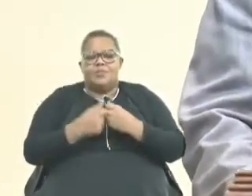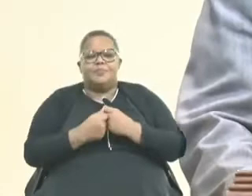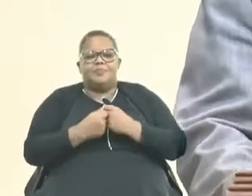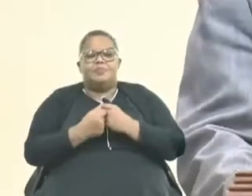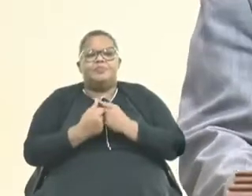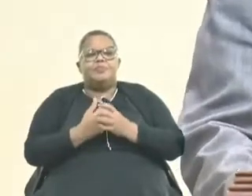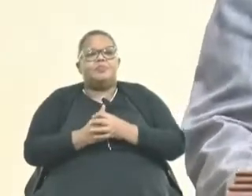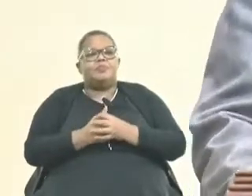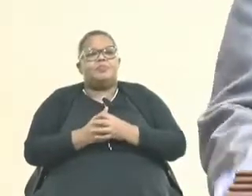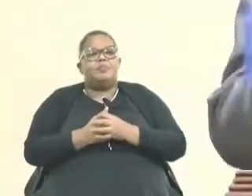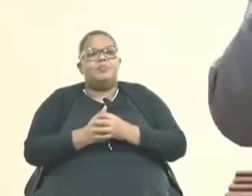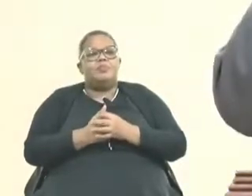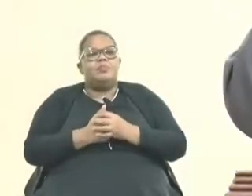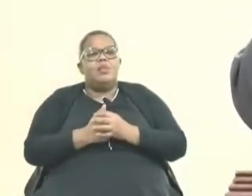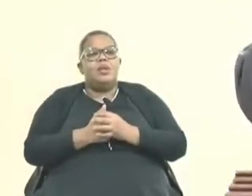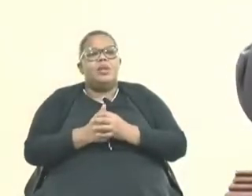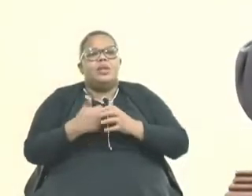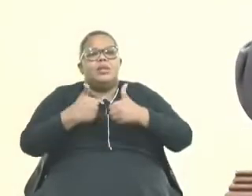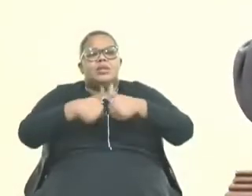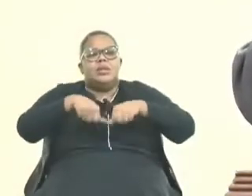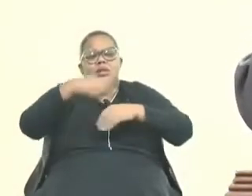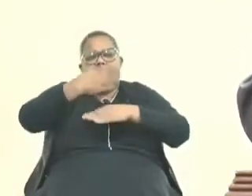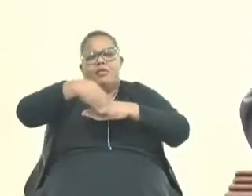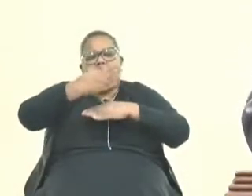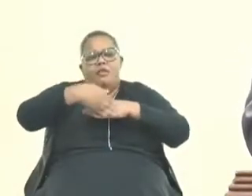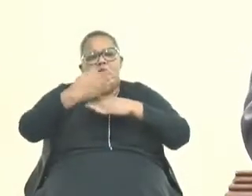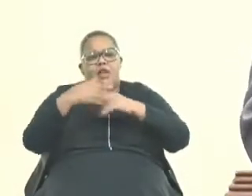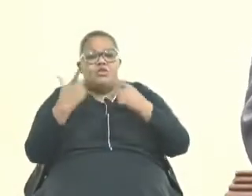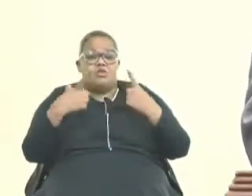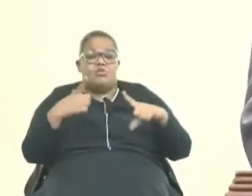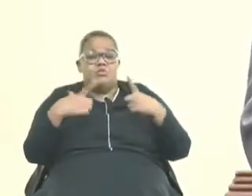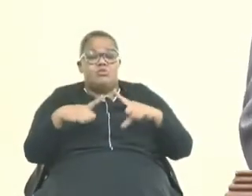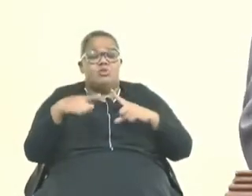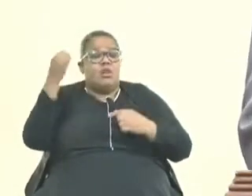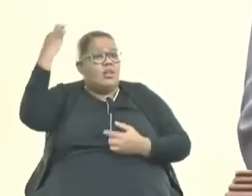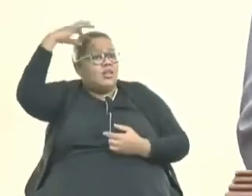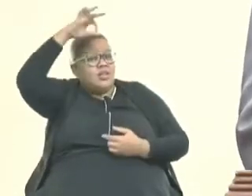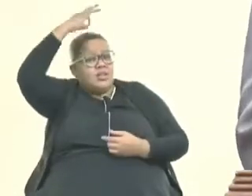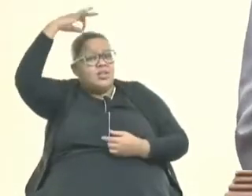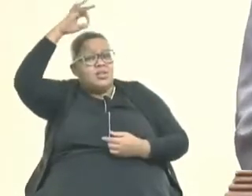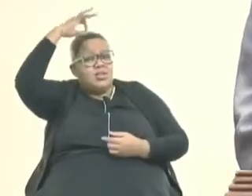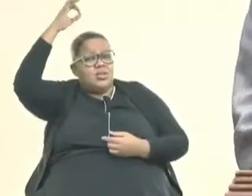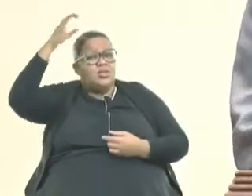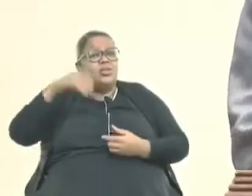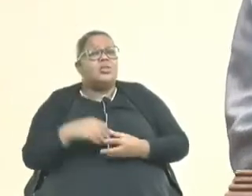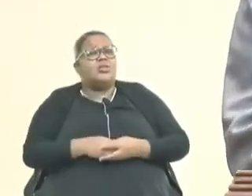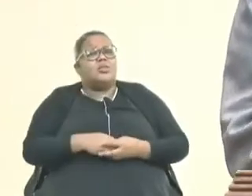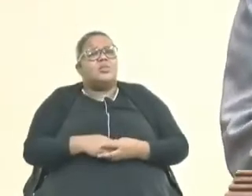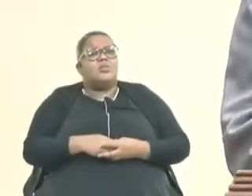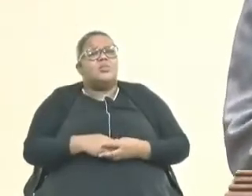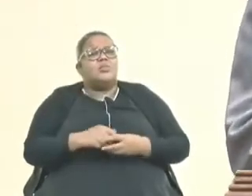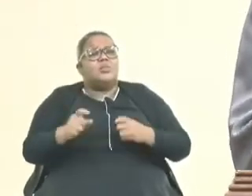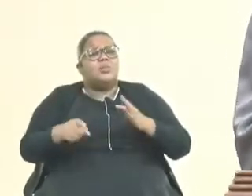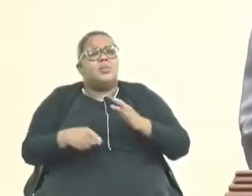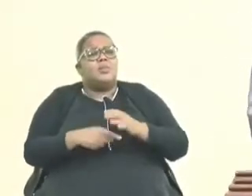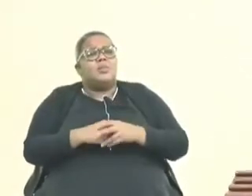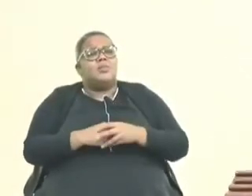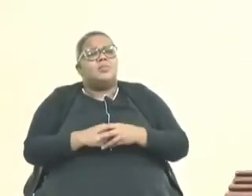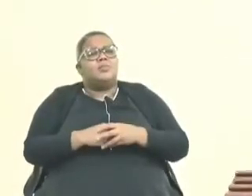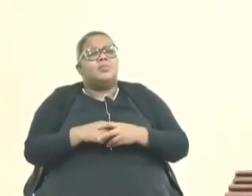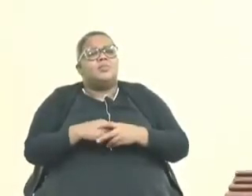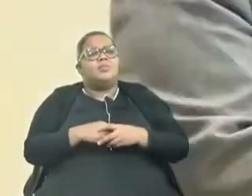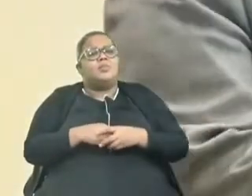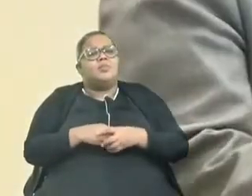10 desses casais ficava em frente ao lugar Santíssimo do templo primeiro livro dos Reis Capítulo